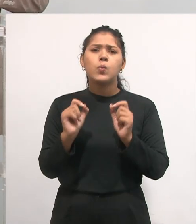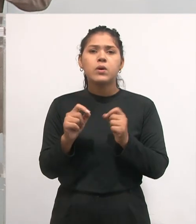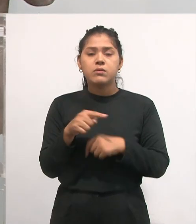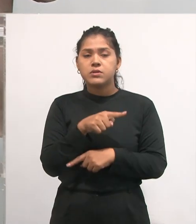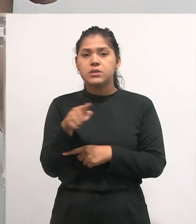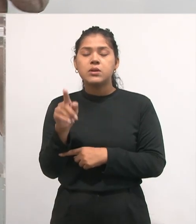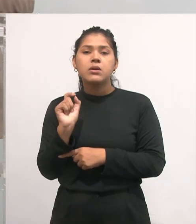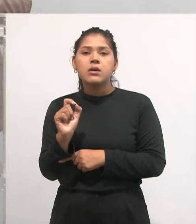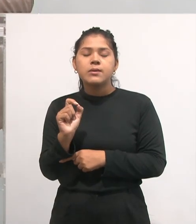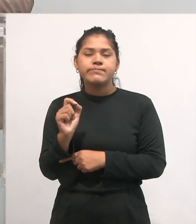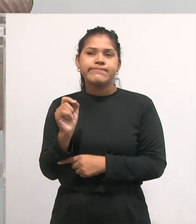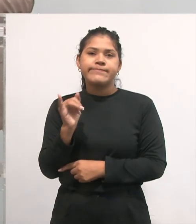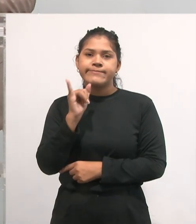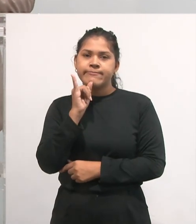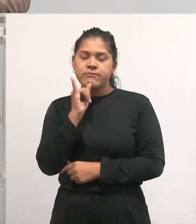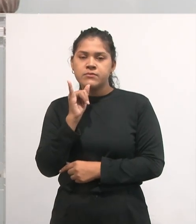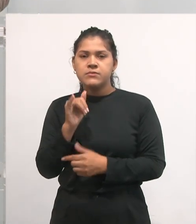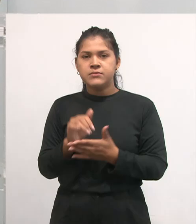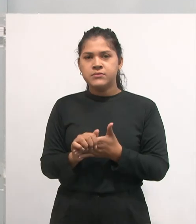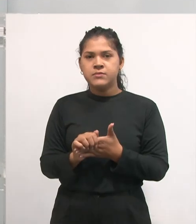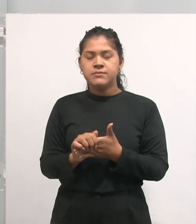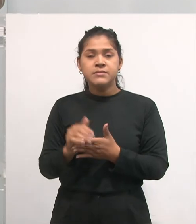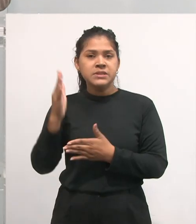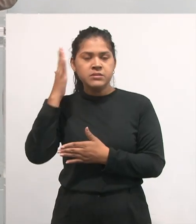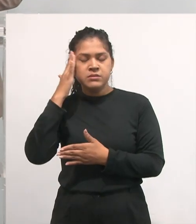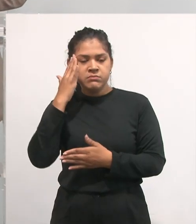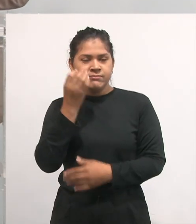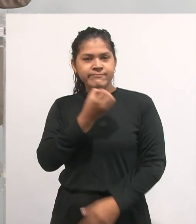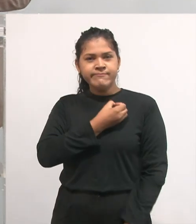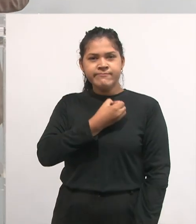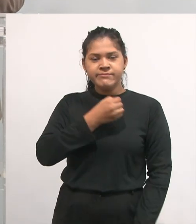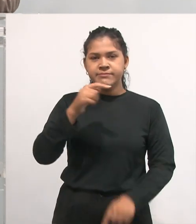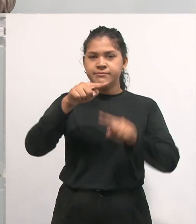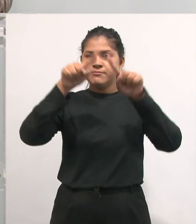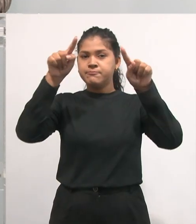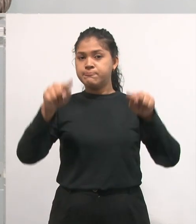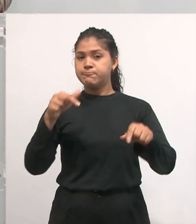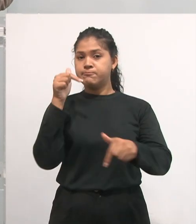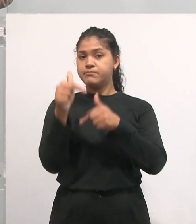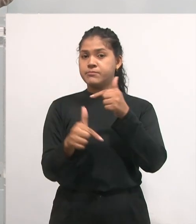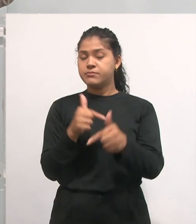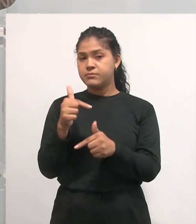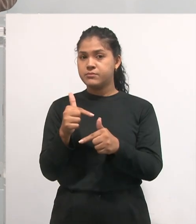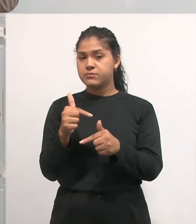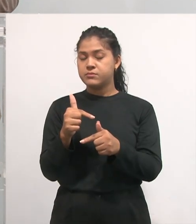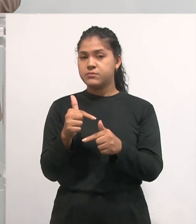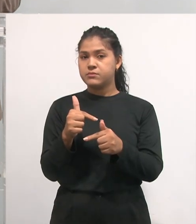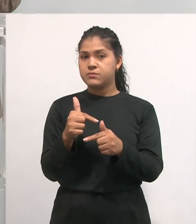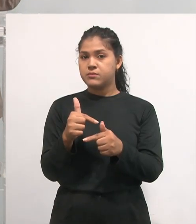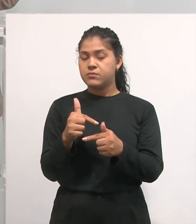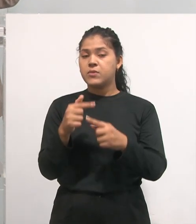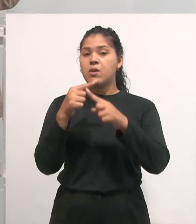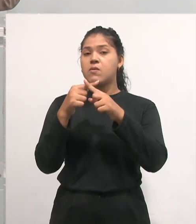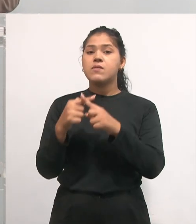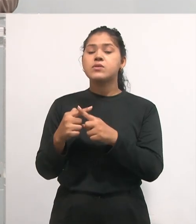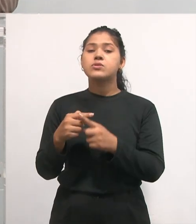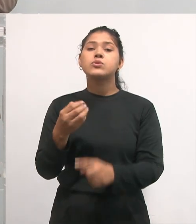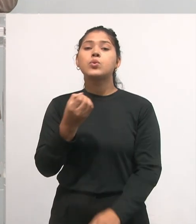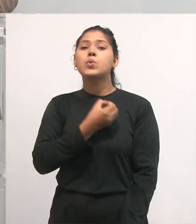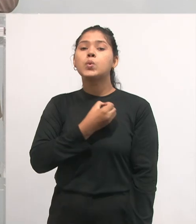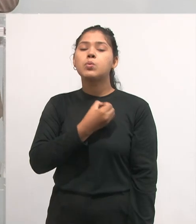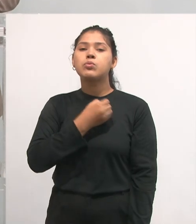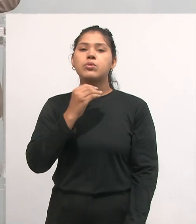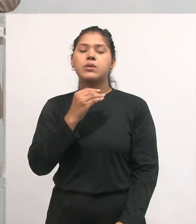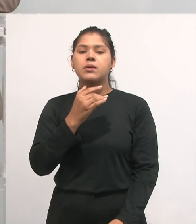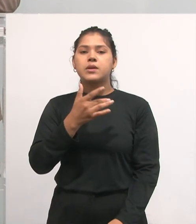você relacionando lá quantidade de servidores versus número de processos atendidos, quantidade de servidores versus número